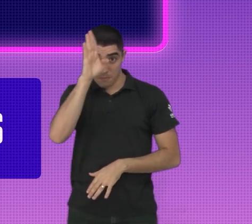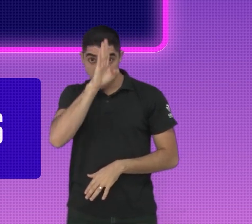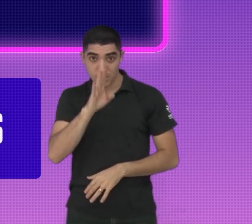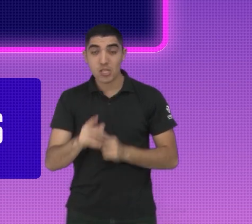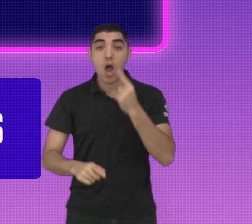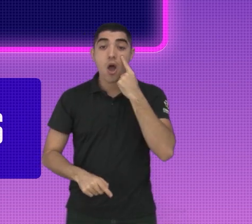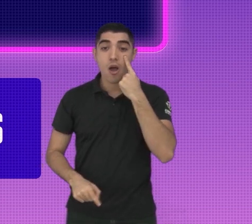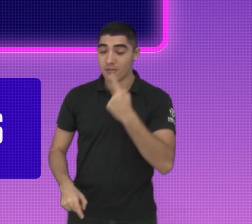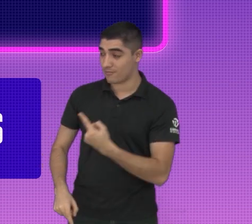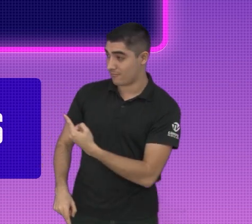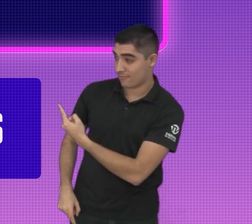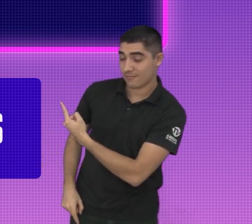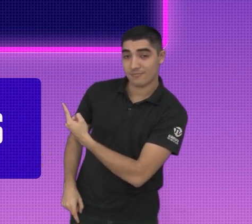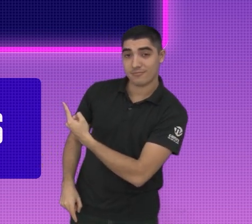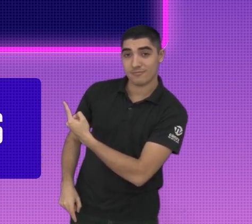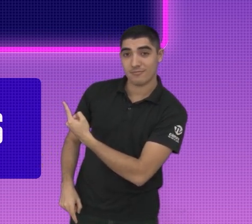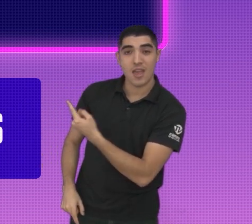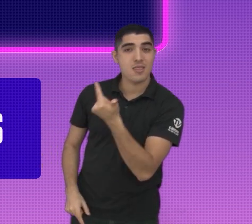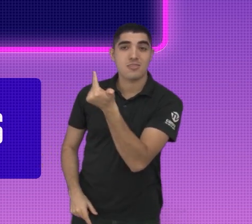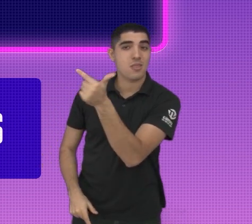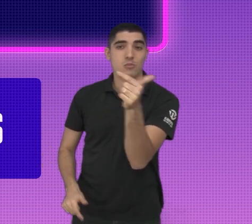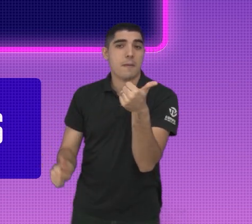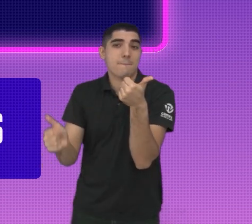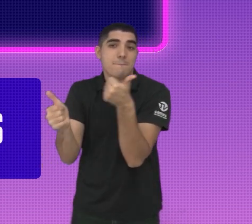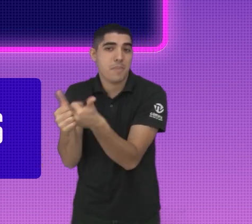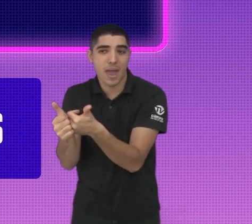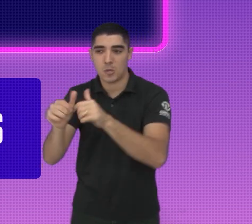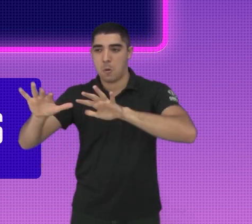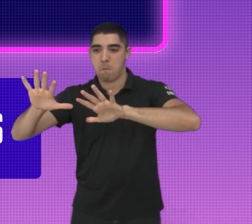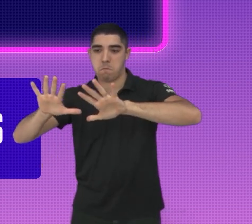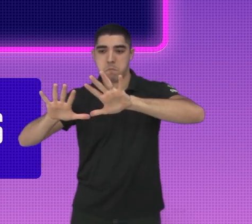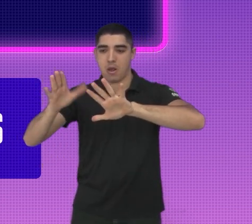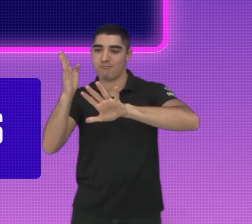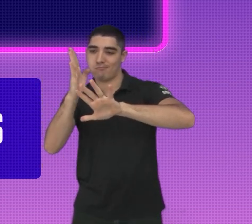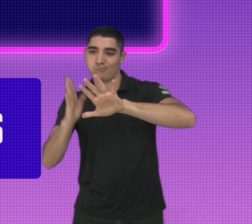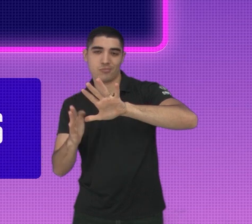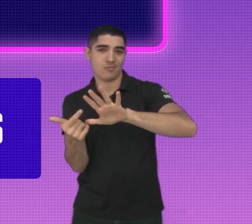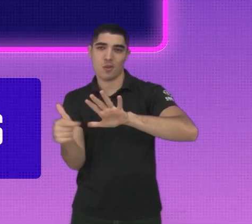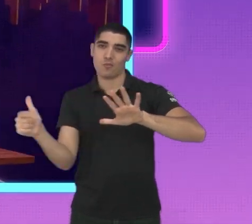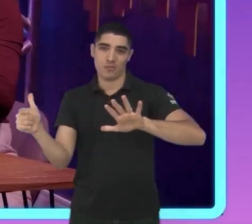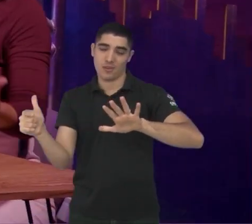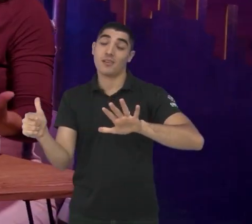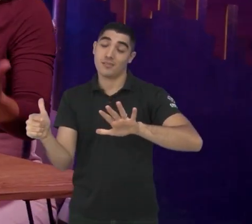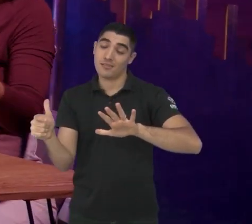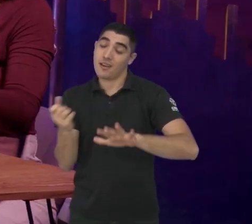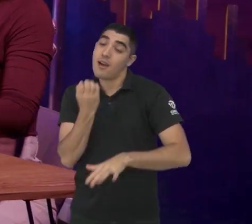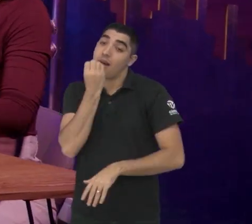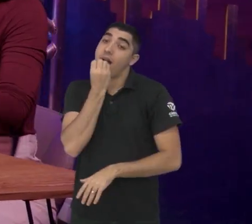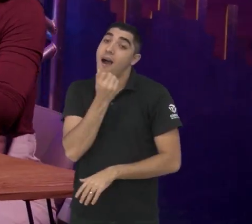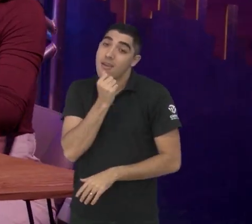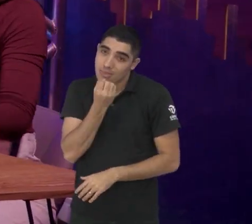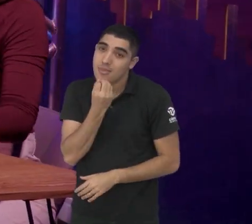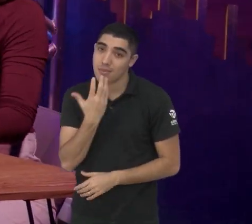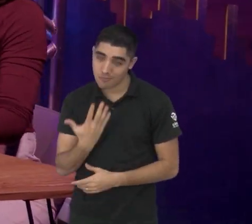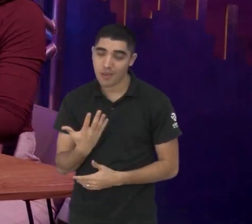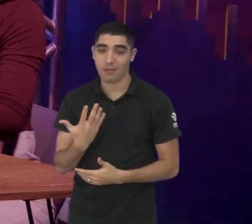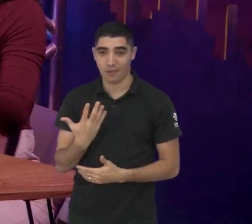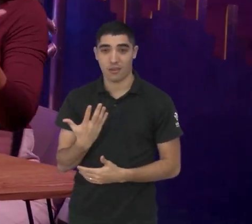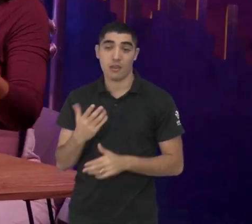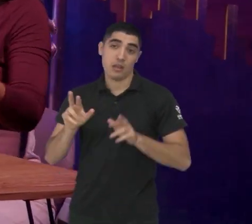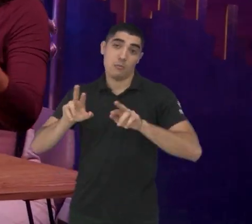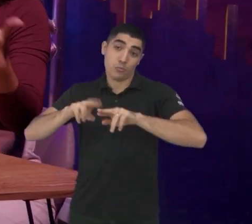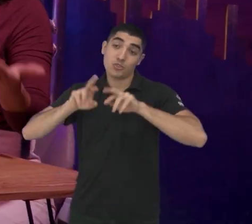ele está todo dentro da placa sul-americana, bem no centro da placa, então a gente felizmente não tem esse